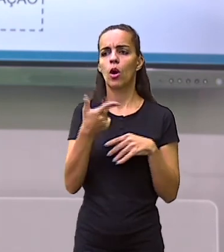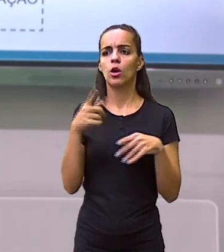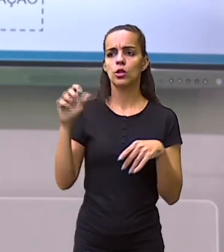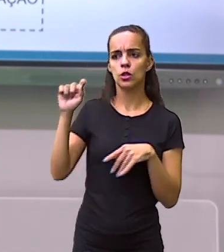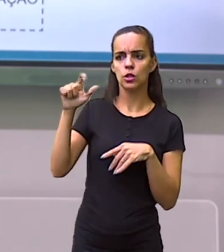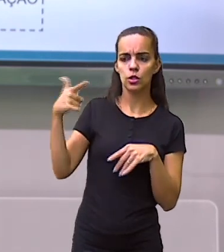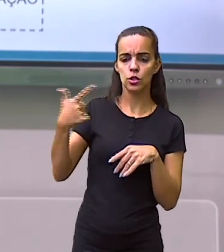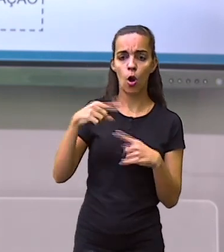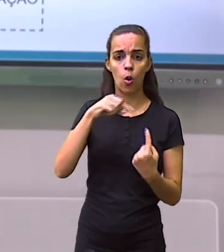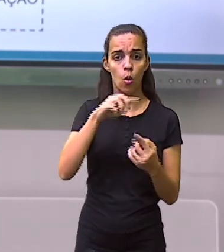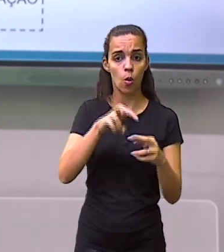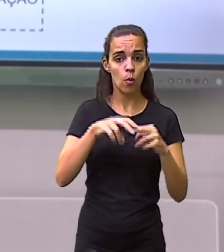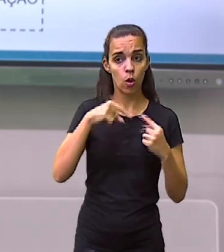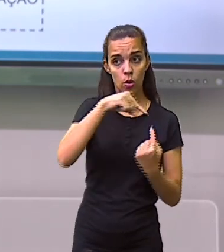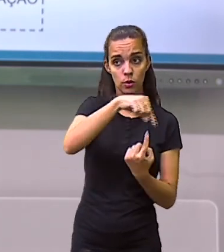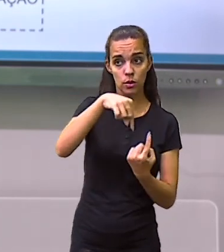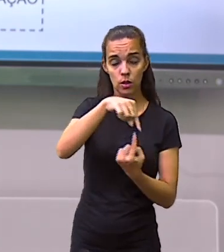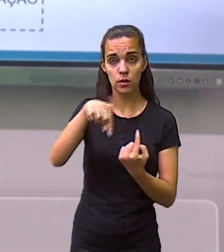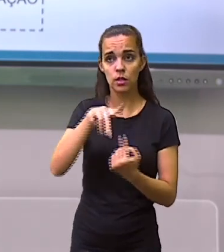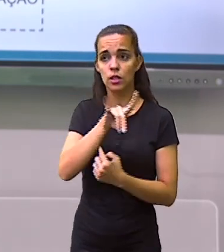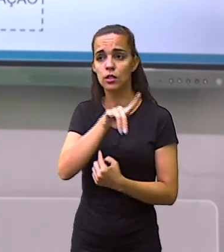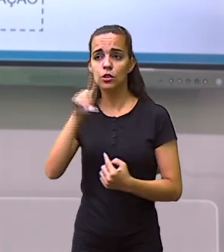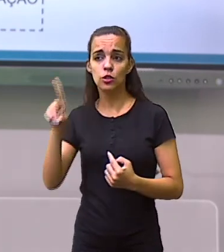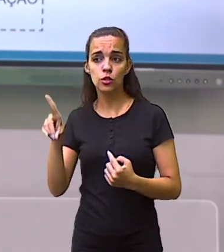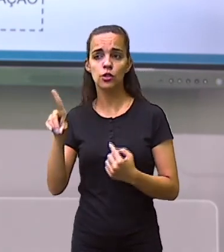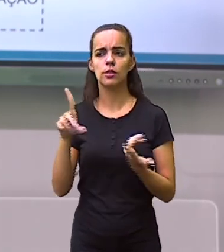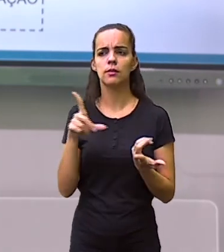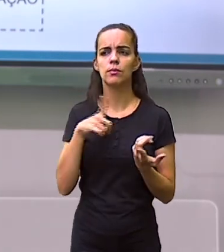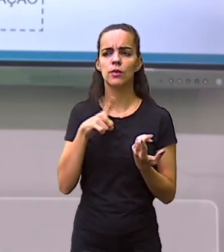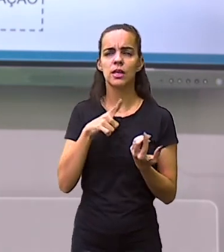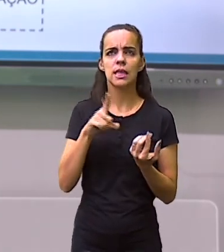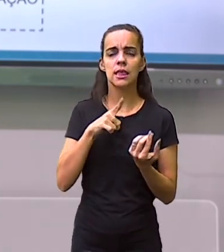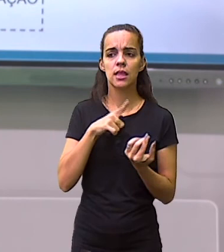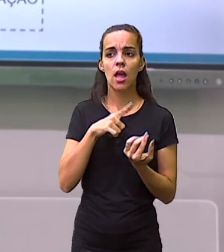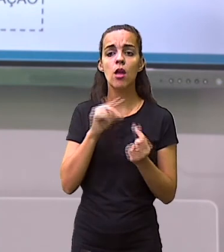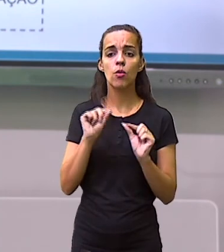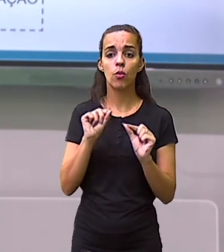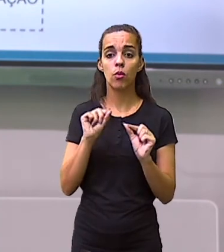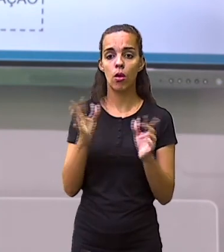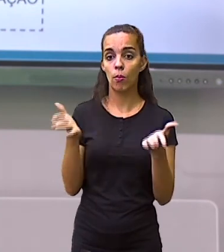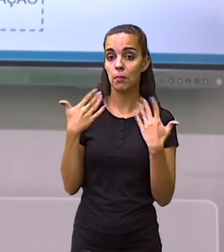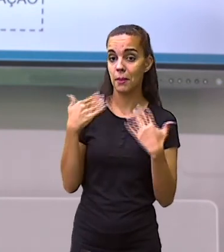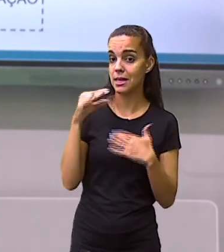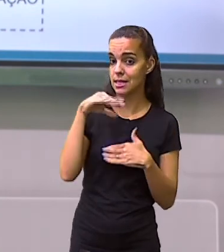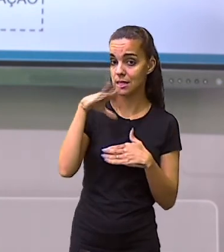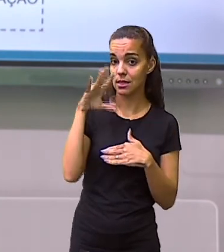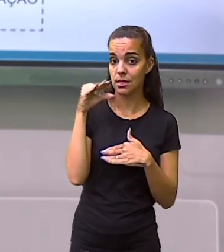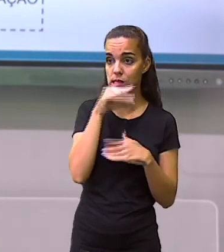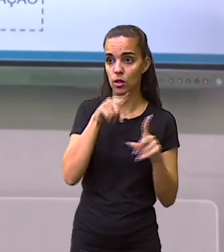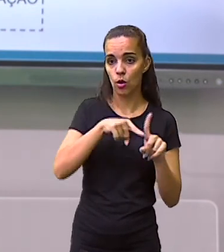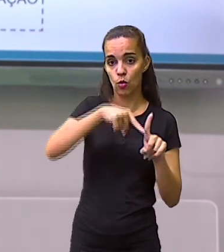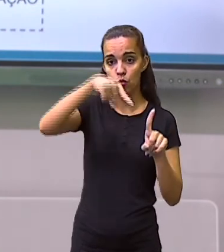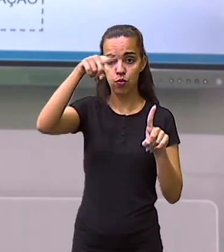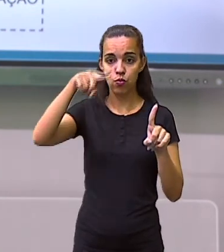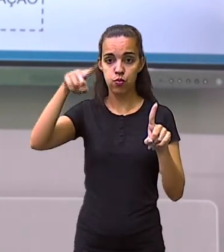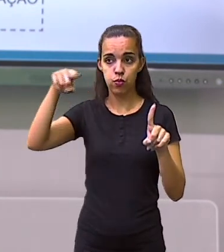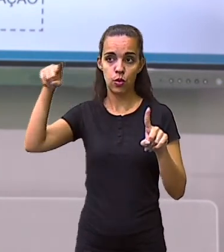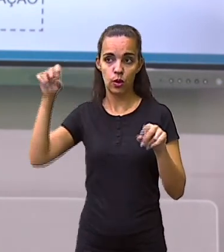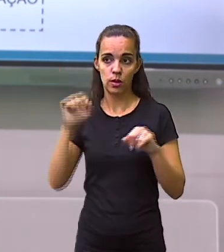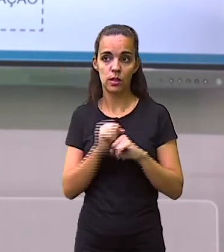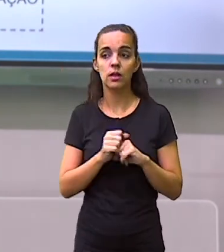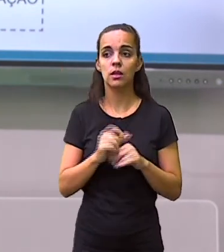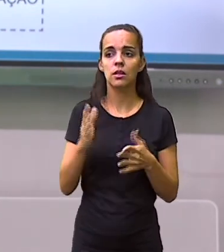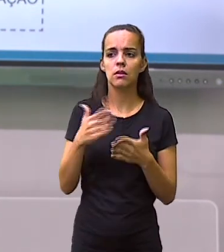de rotação, os dias teriam temperaturas muito elevadas, impossíveis